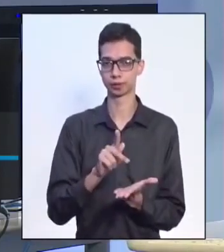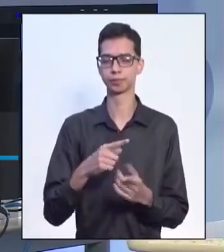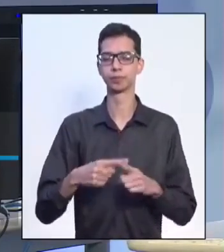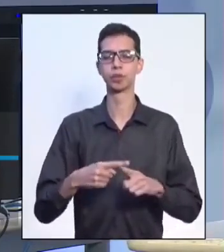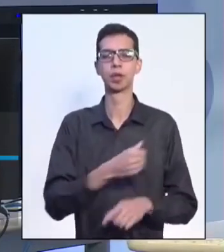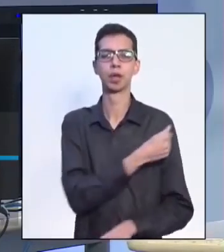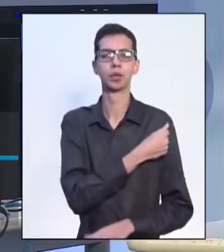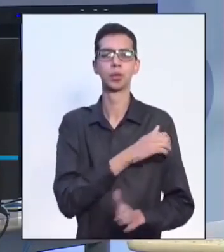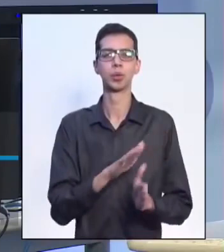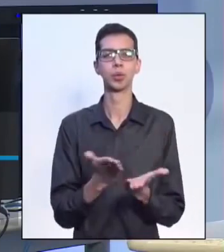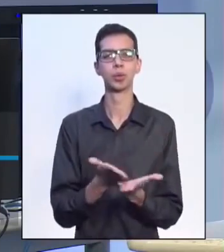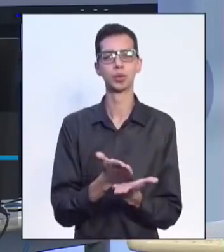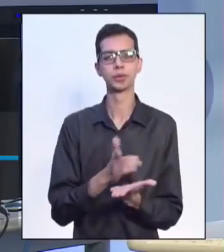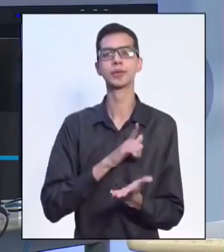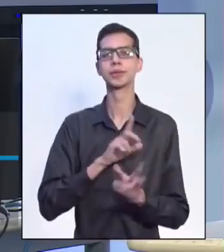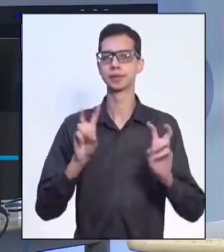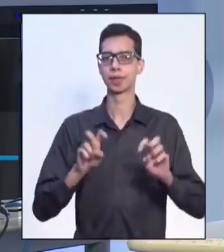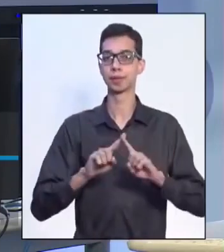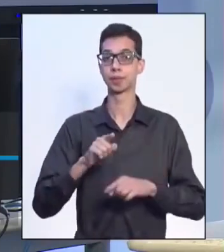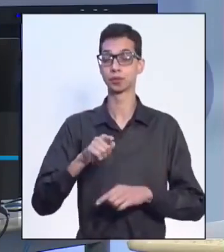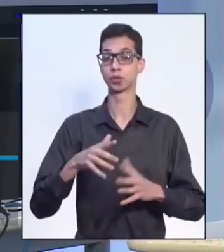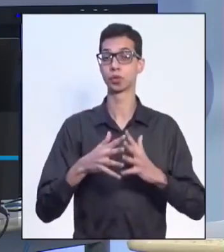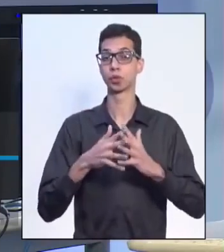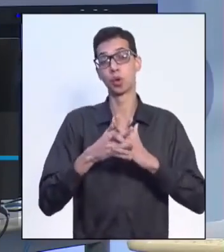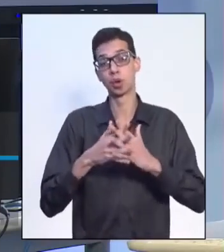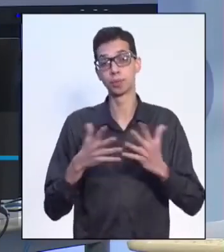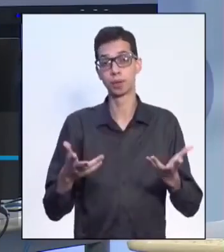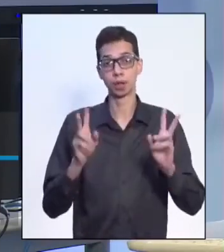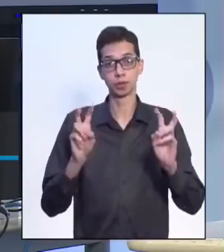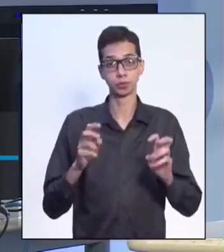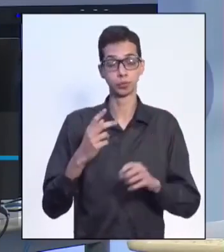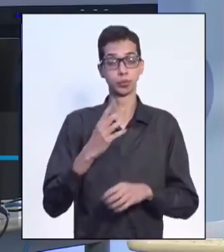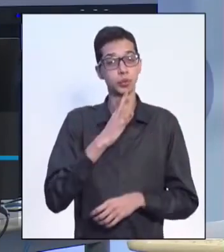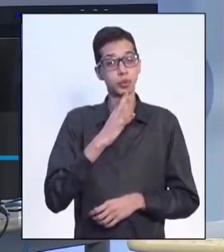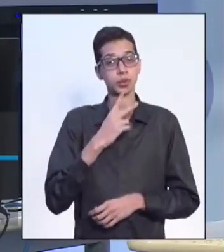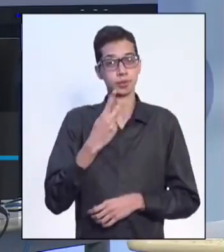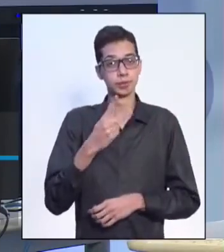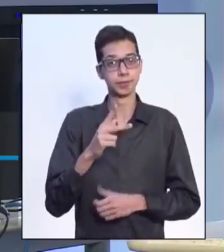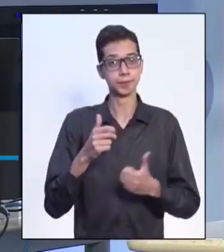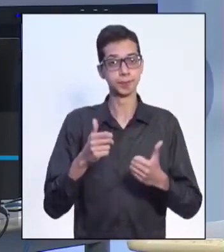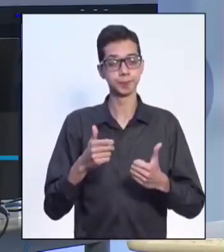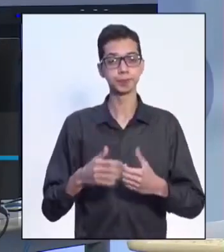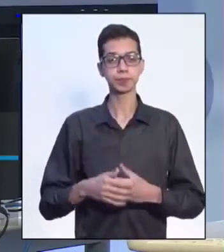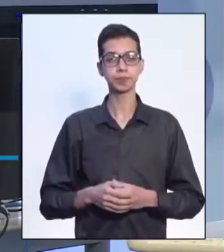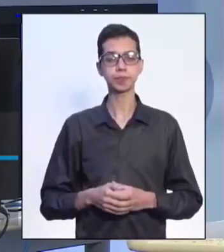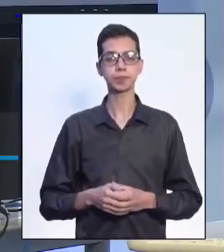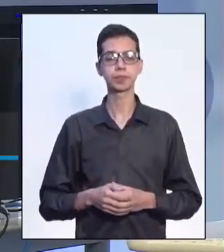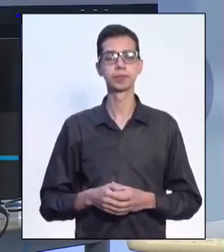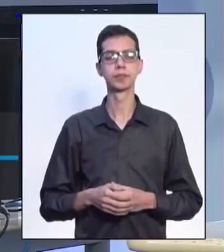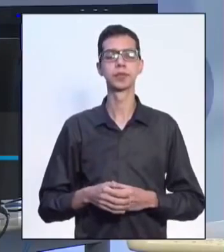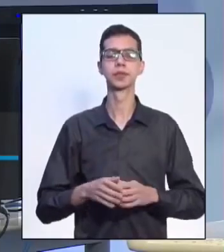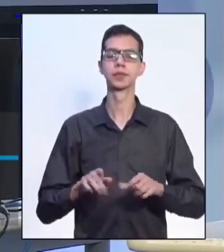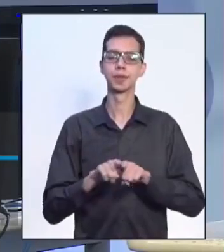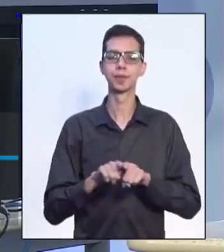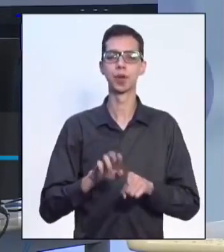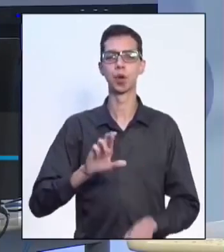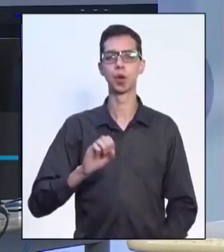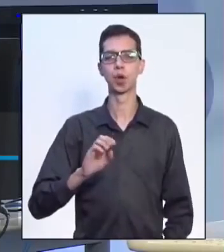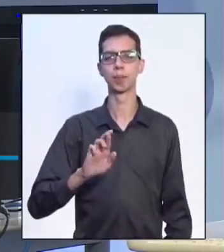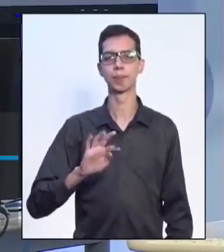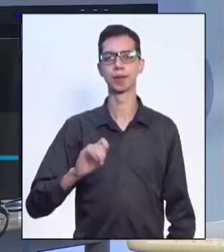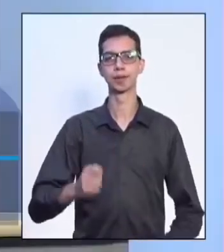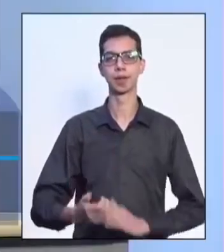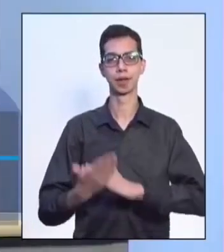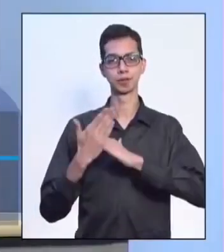lá, mas você vai completar o seu conhecimento. E eu conto com a presença da professora Roberta para me ajudar no chat. Boa noite, professora,